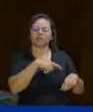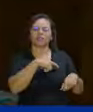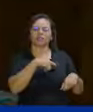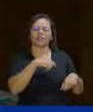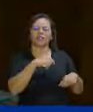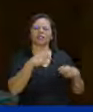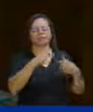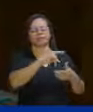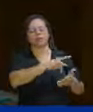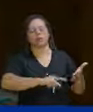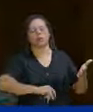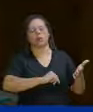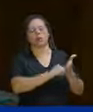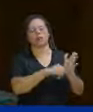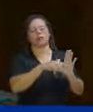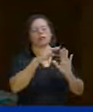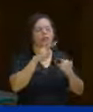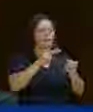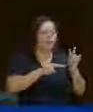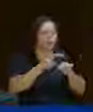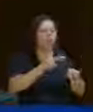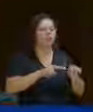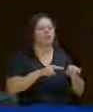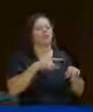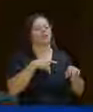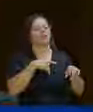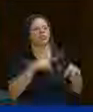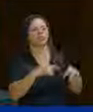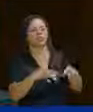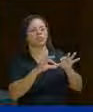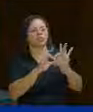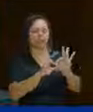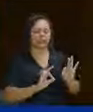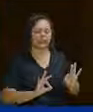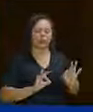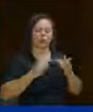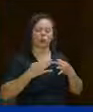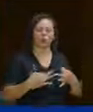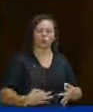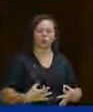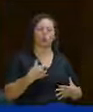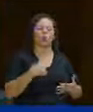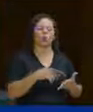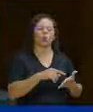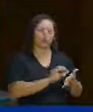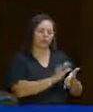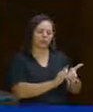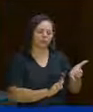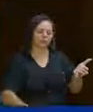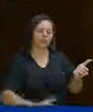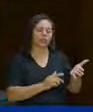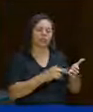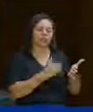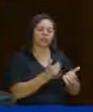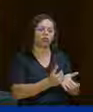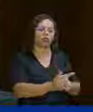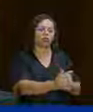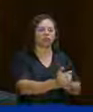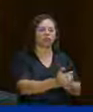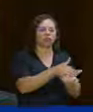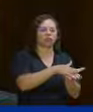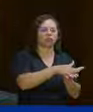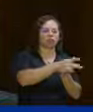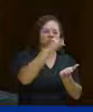meio de documento fiscal idôneo, sem emendas ou rasuras, devendo dele constar a data de emissão,